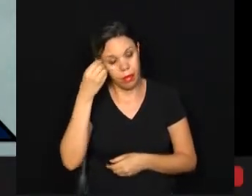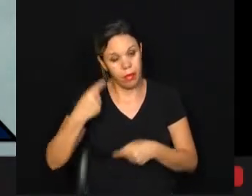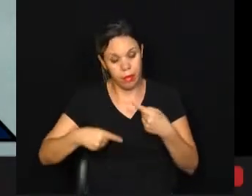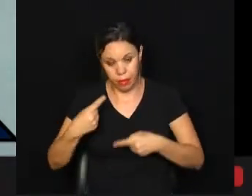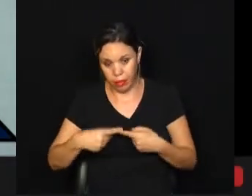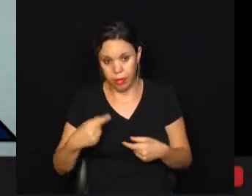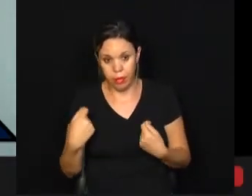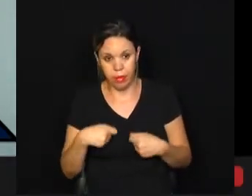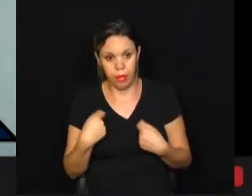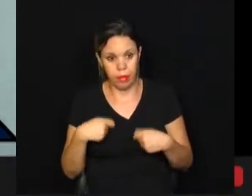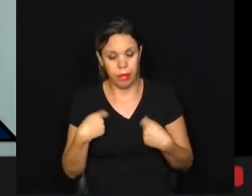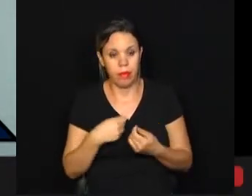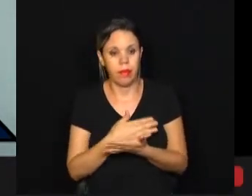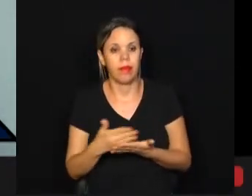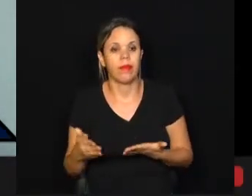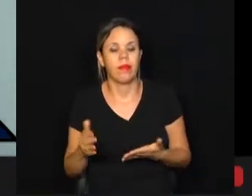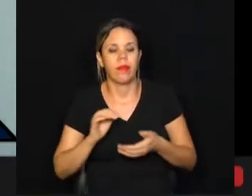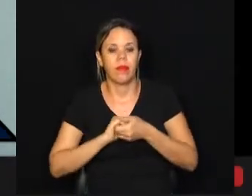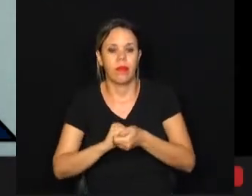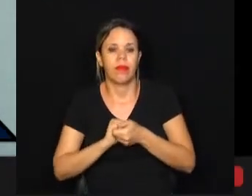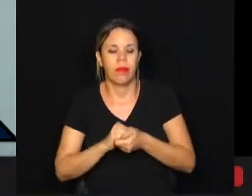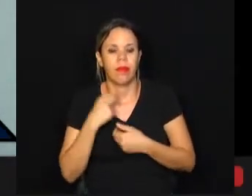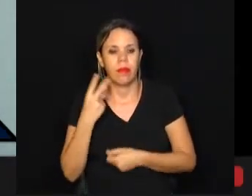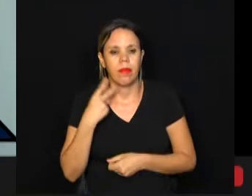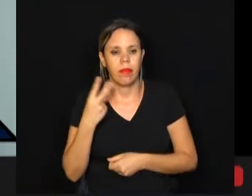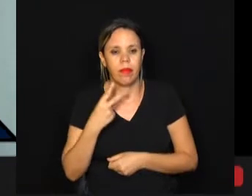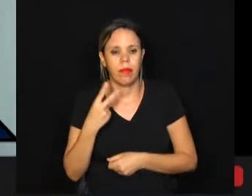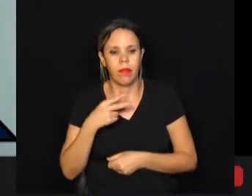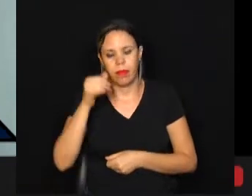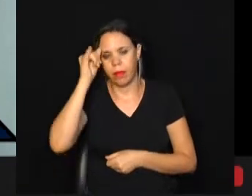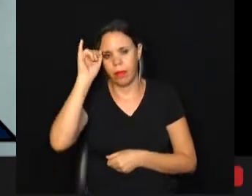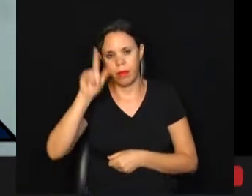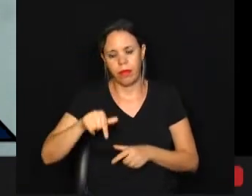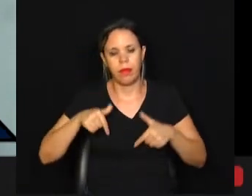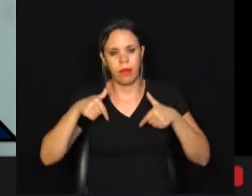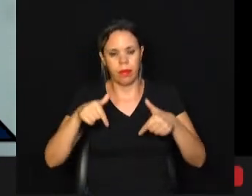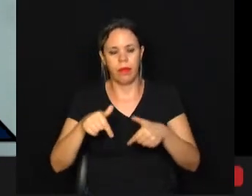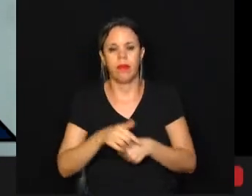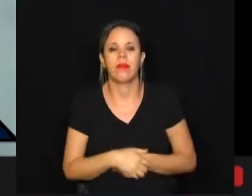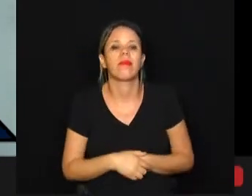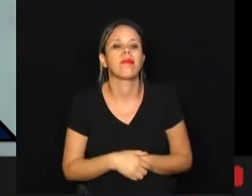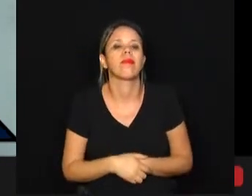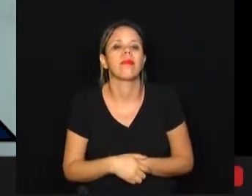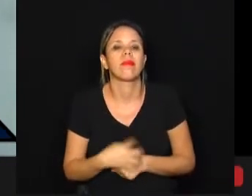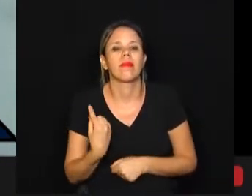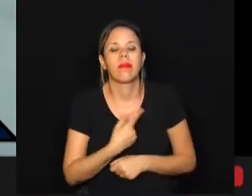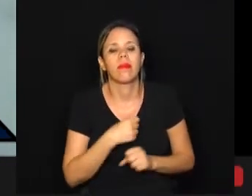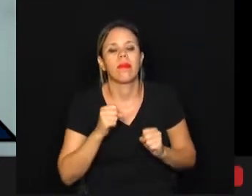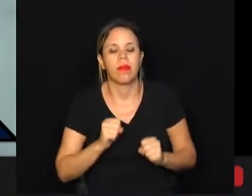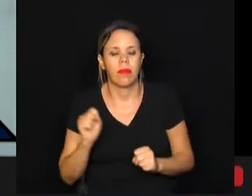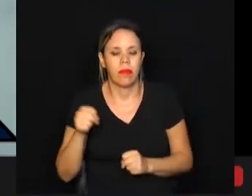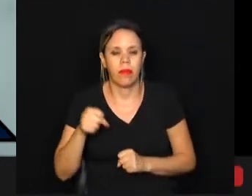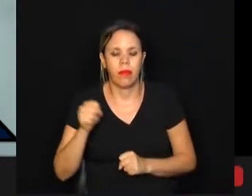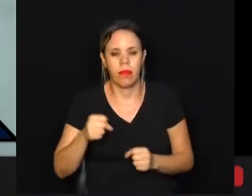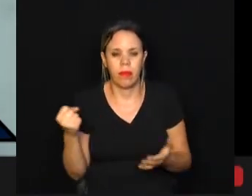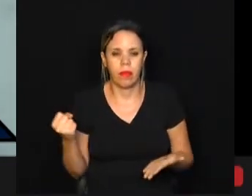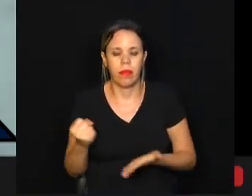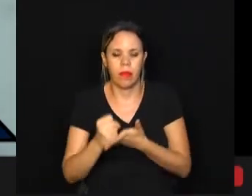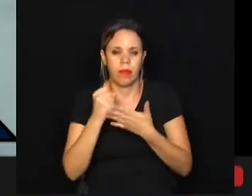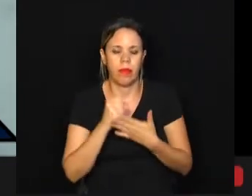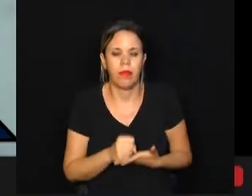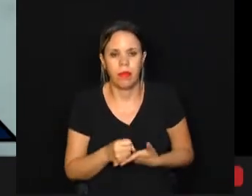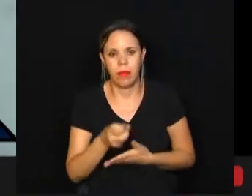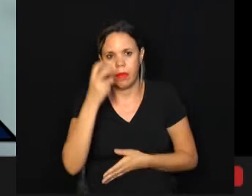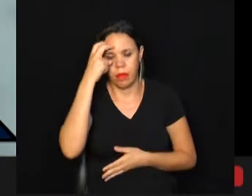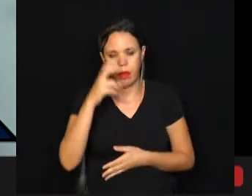gente precisa começar, e quero cumprimentar o vereador Paulo Búfalo por essa iniciativa, e a gente pode, sim, dar uma contribuição para a cultura